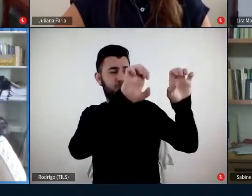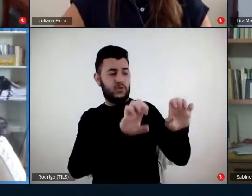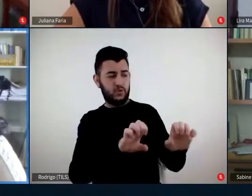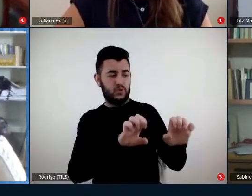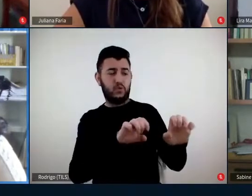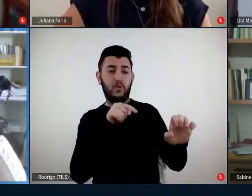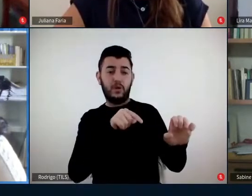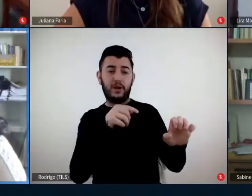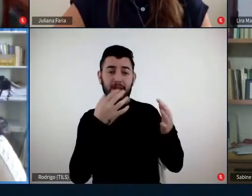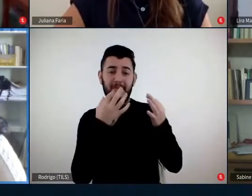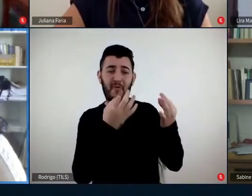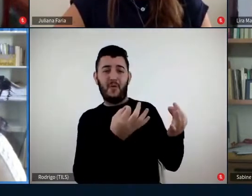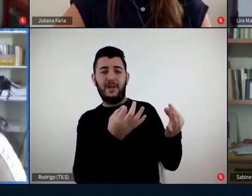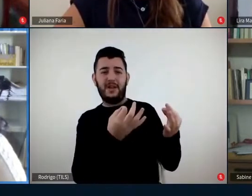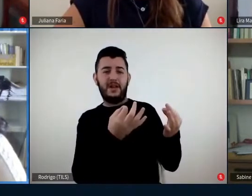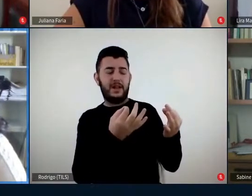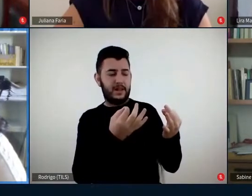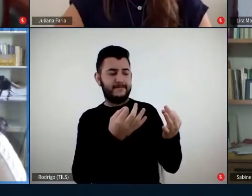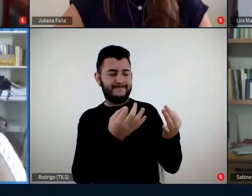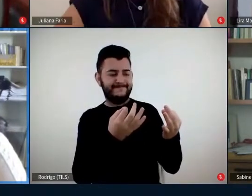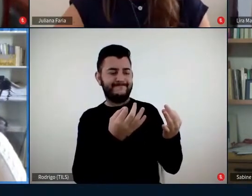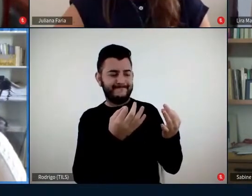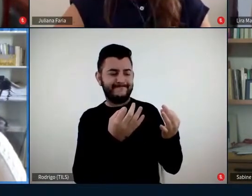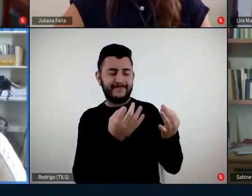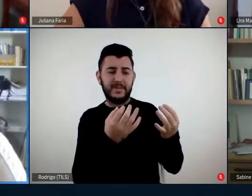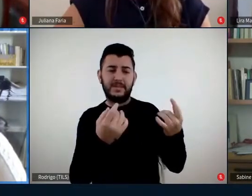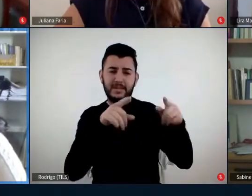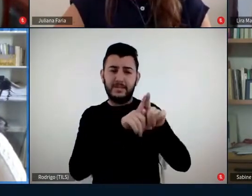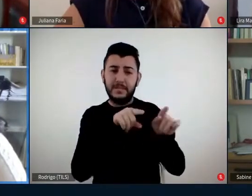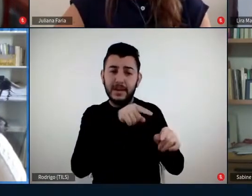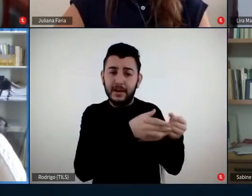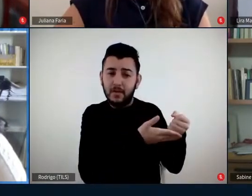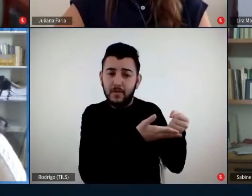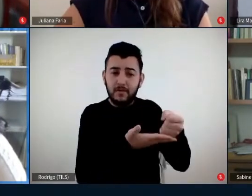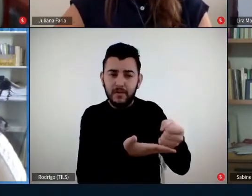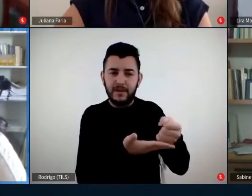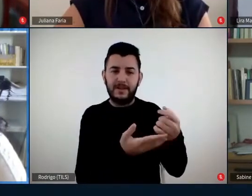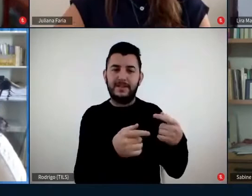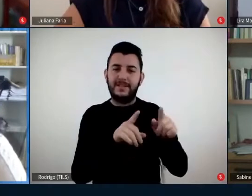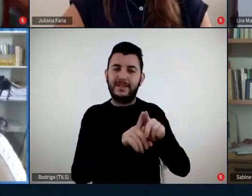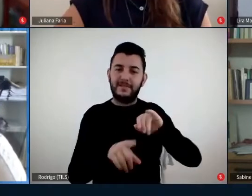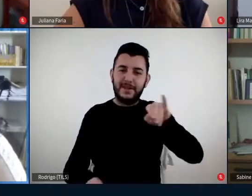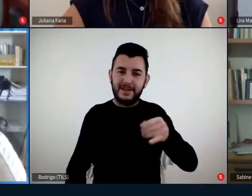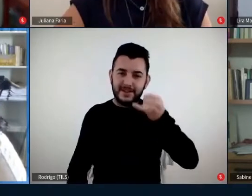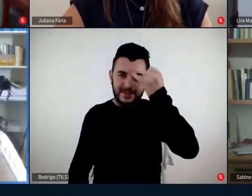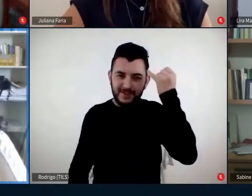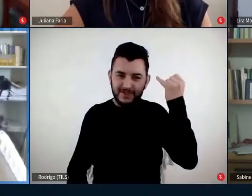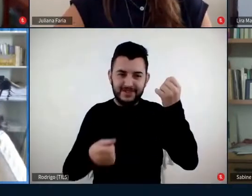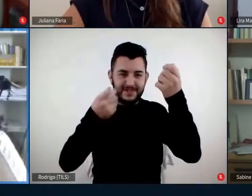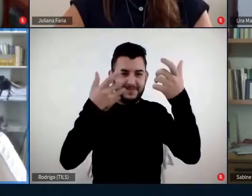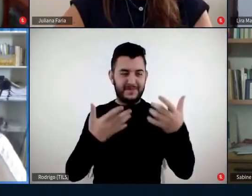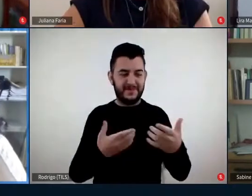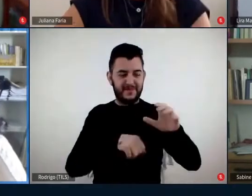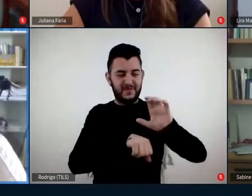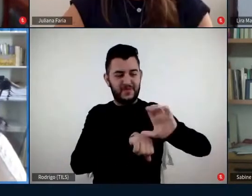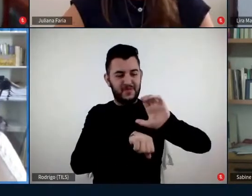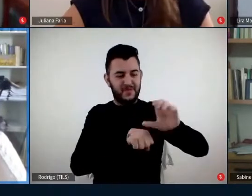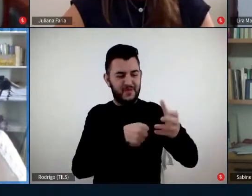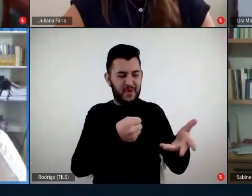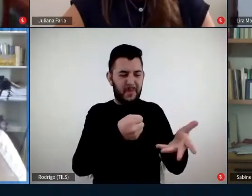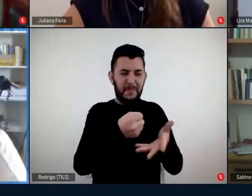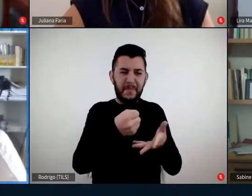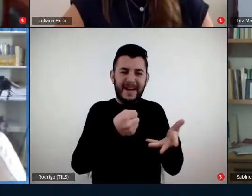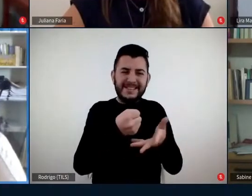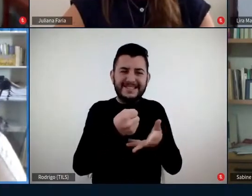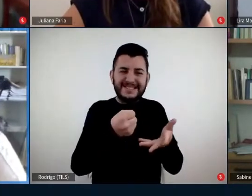está sendo oferecida, até mesmo o nome que a Juliana colocou do básico, né? Esse básico ele incomoda, essa